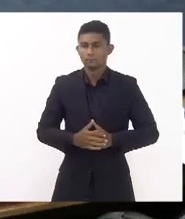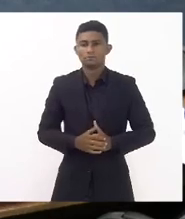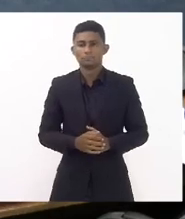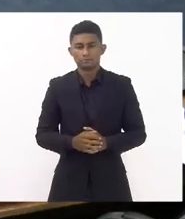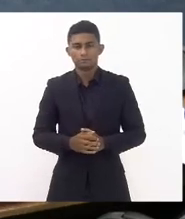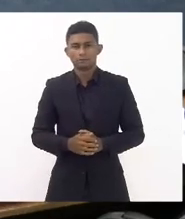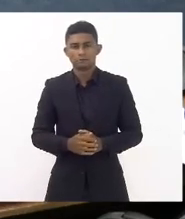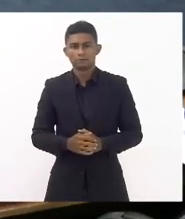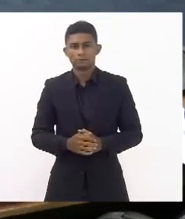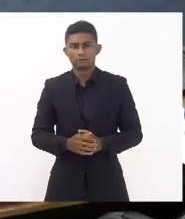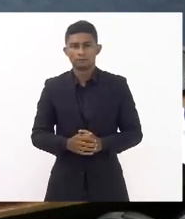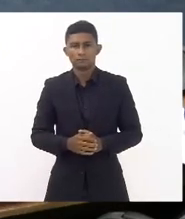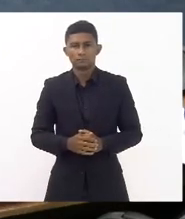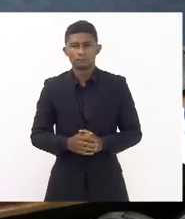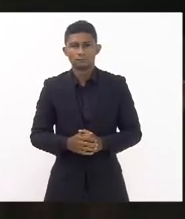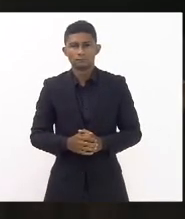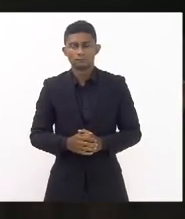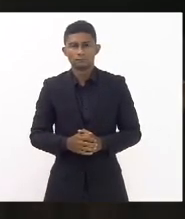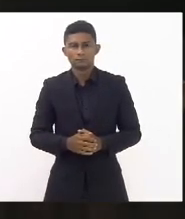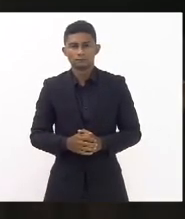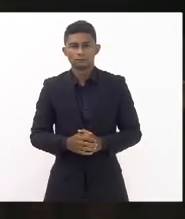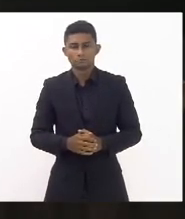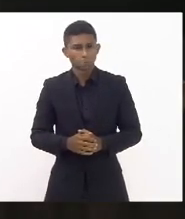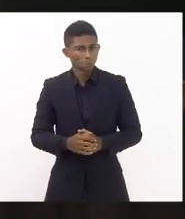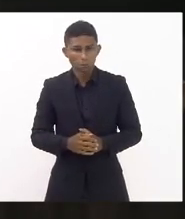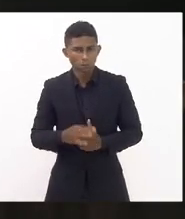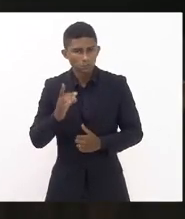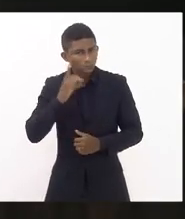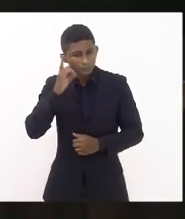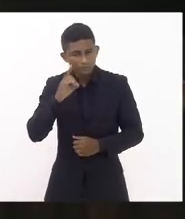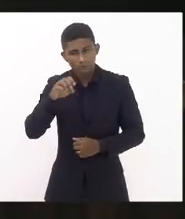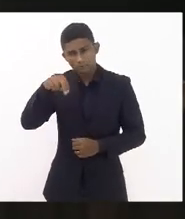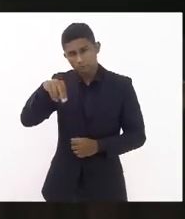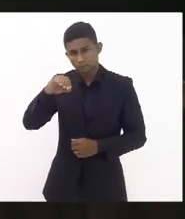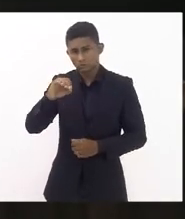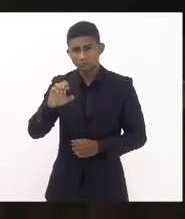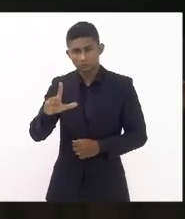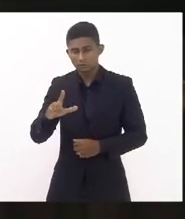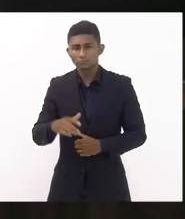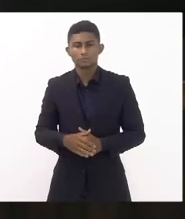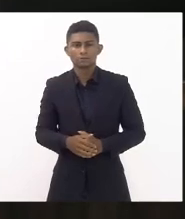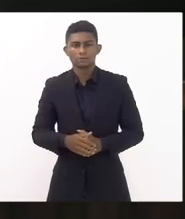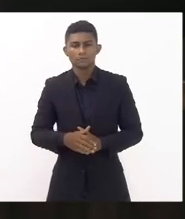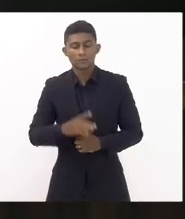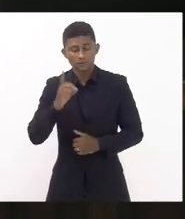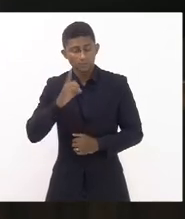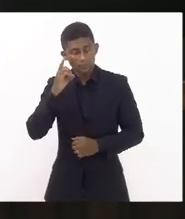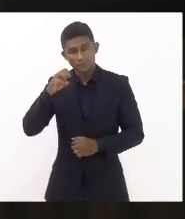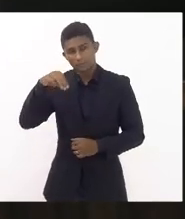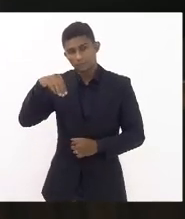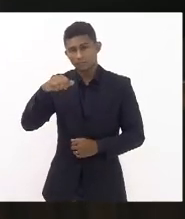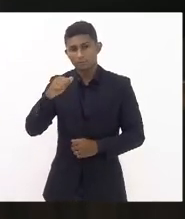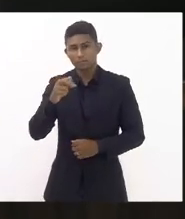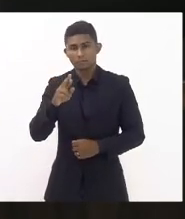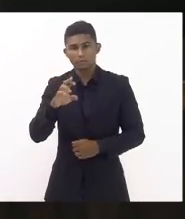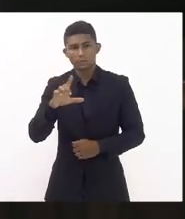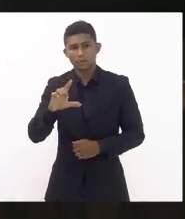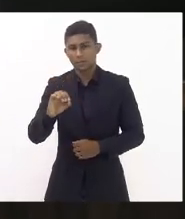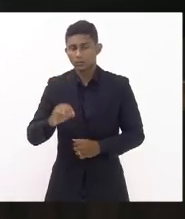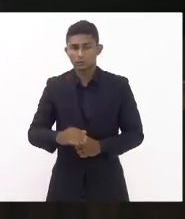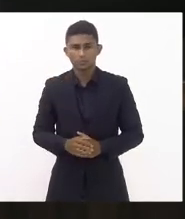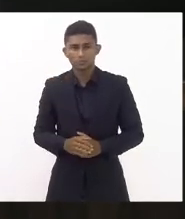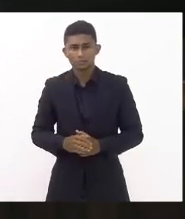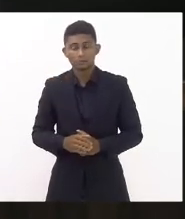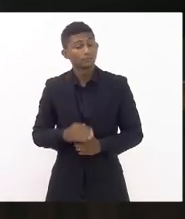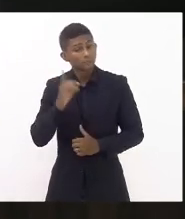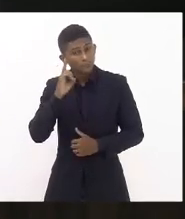Estou aqui agora. Deputado Noel de Carvalho. Deputado Marcelo Cabeleireiro. Deputado